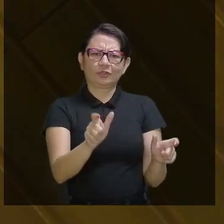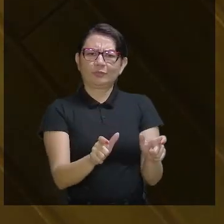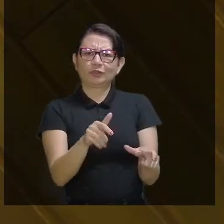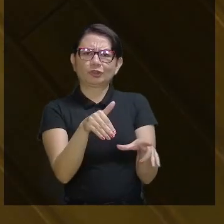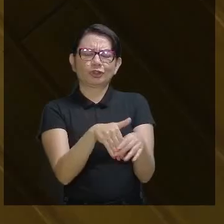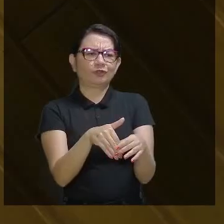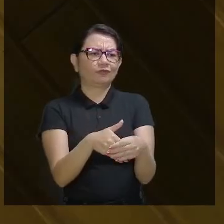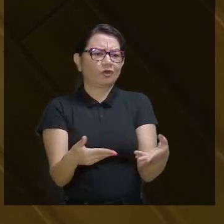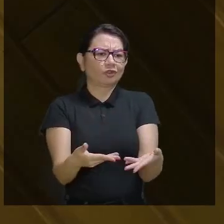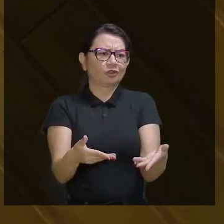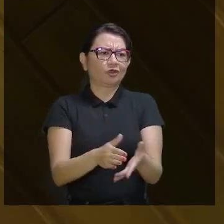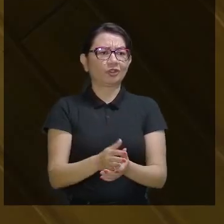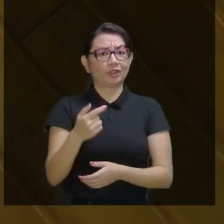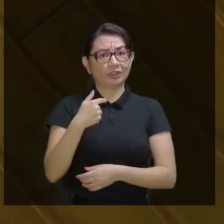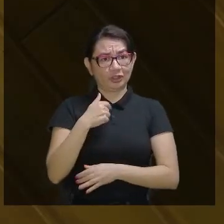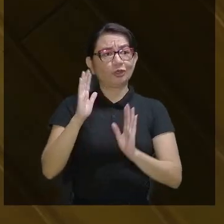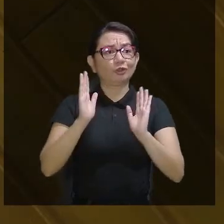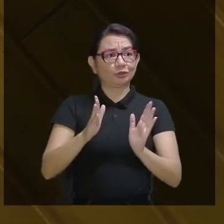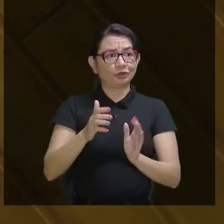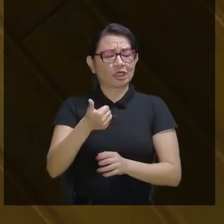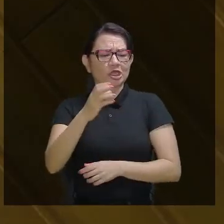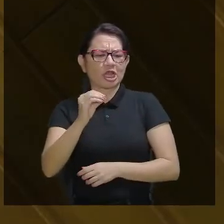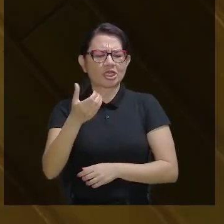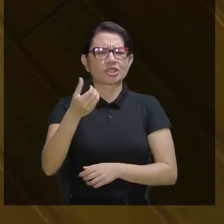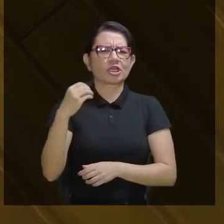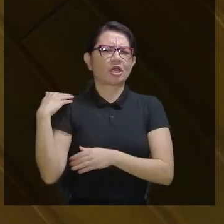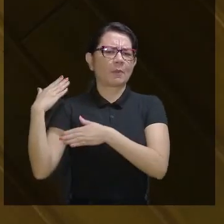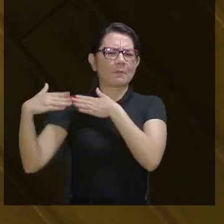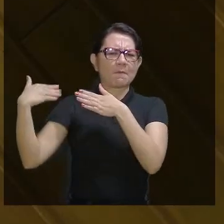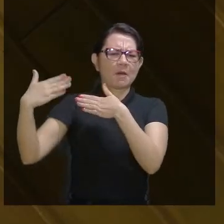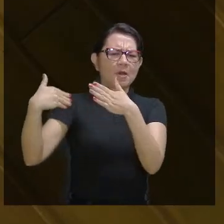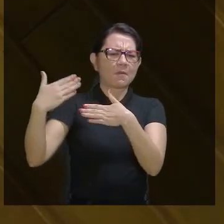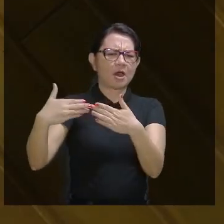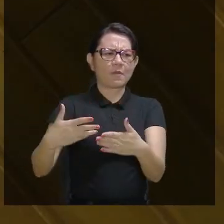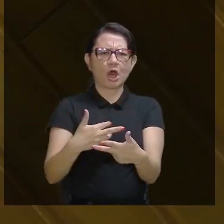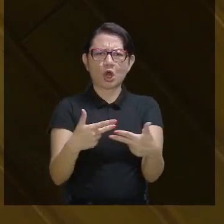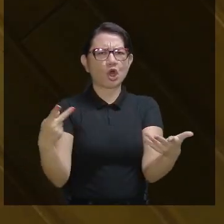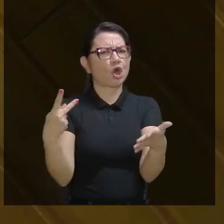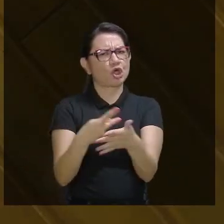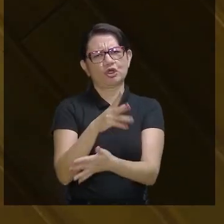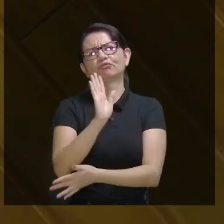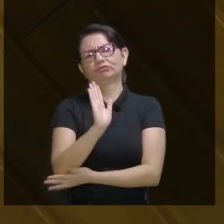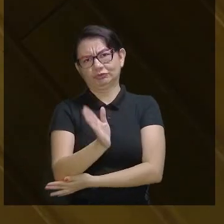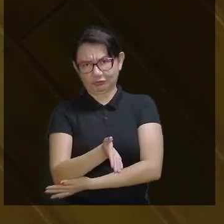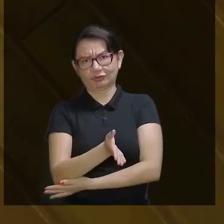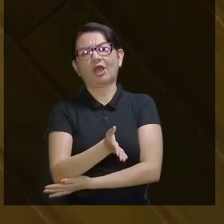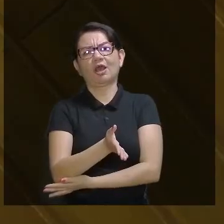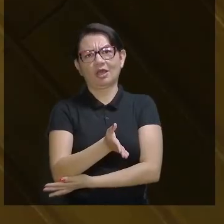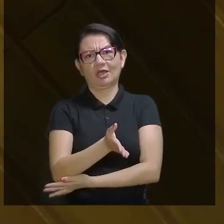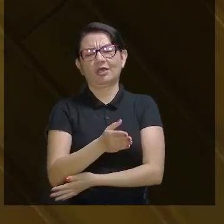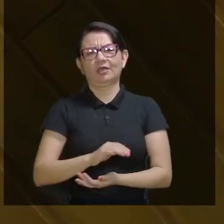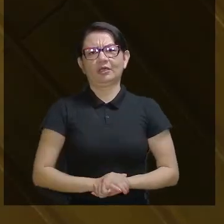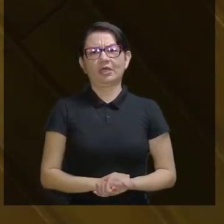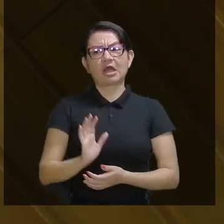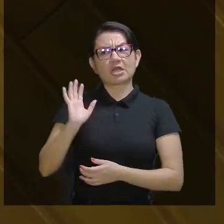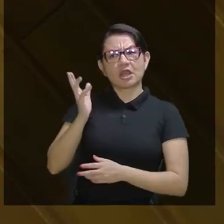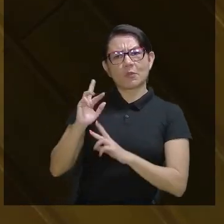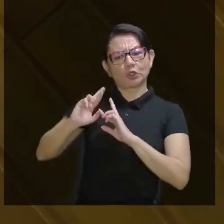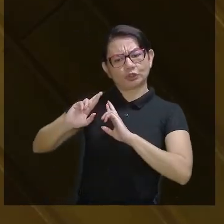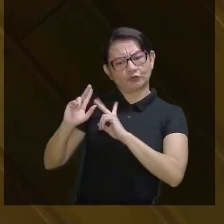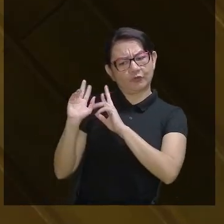votando. Eu já passei décadas, eu já vivi muitas coisas. eu já vivi muitos